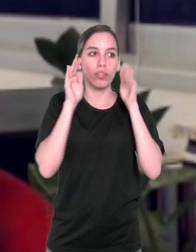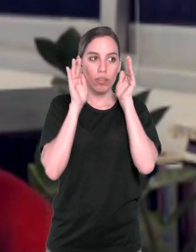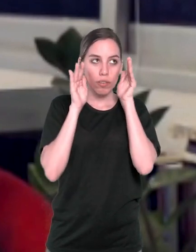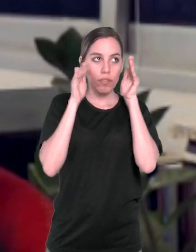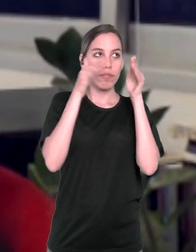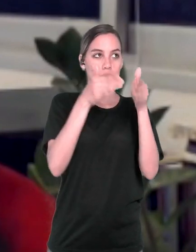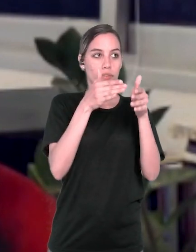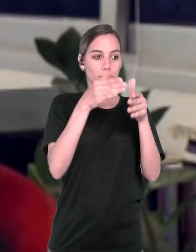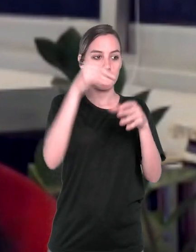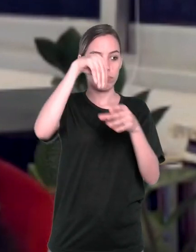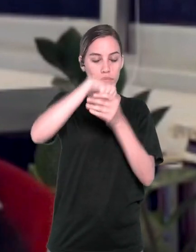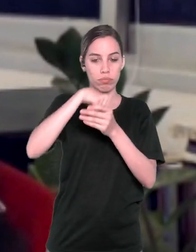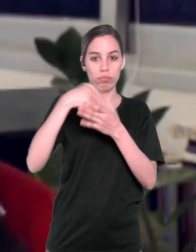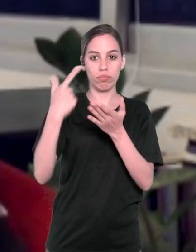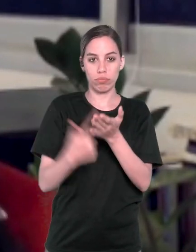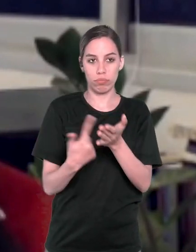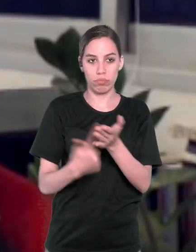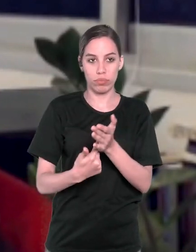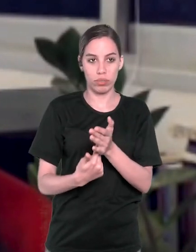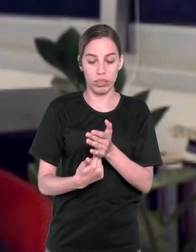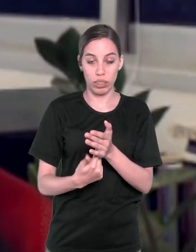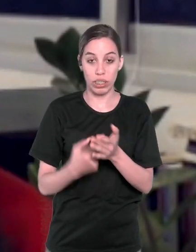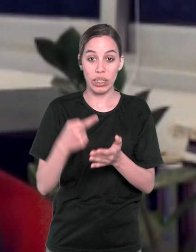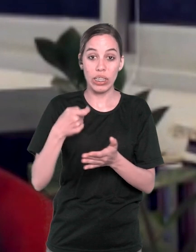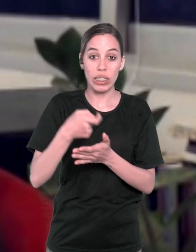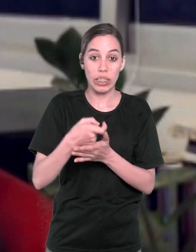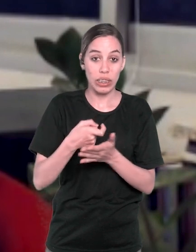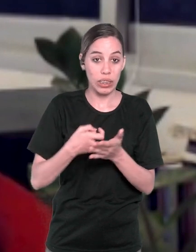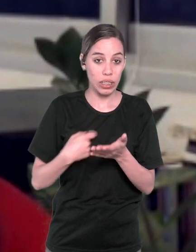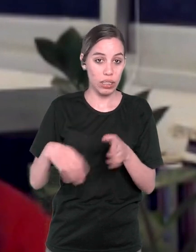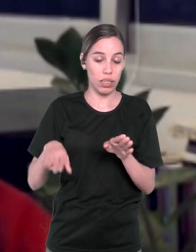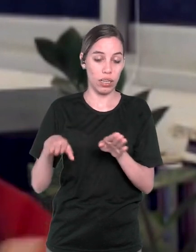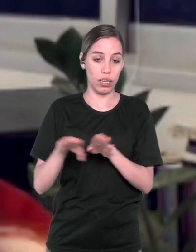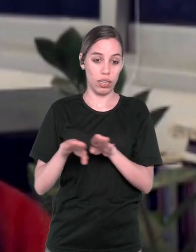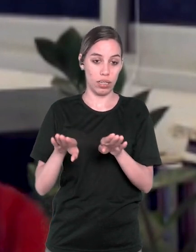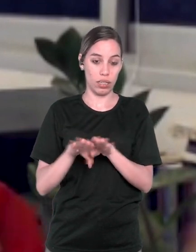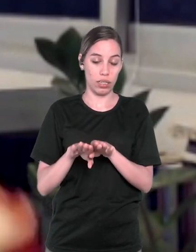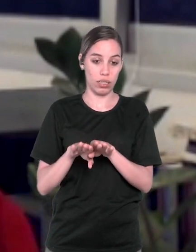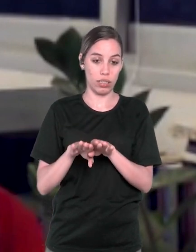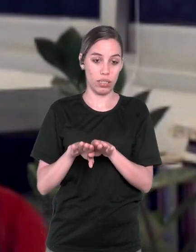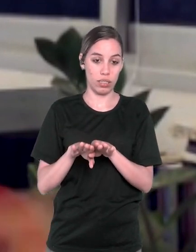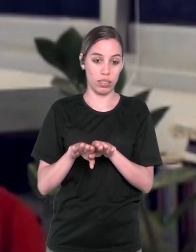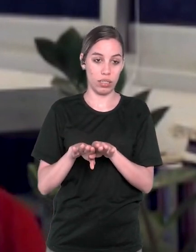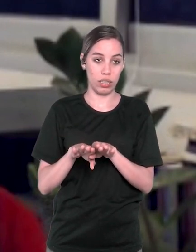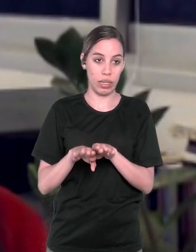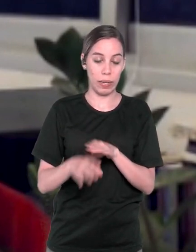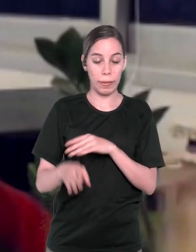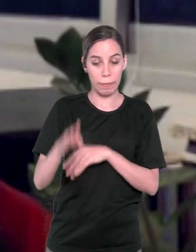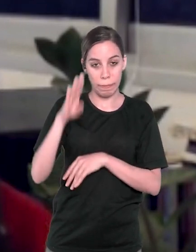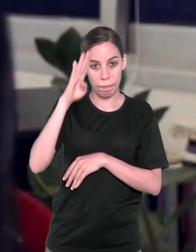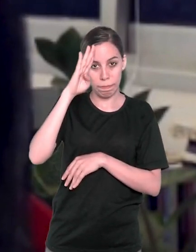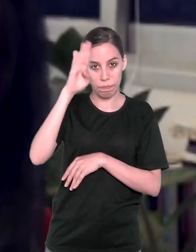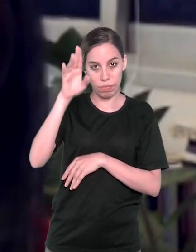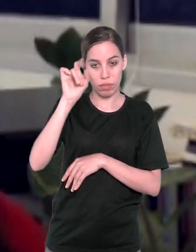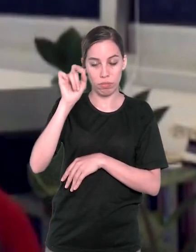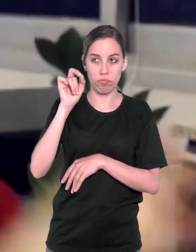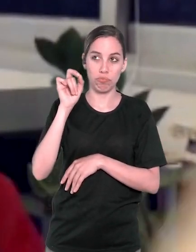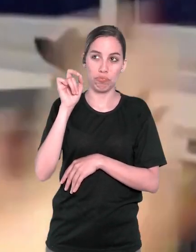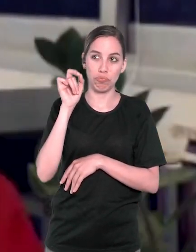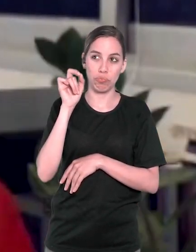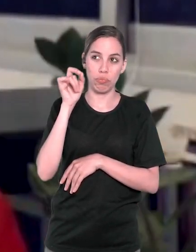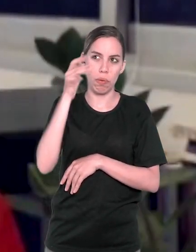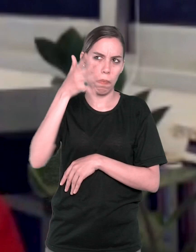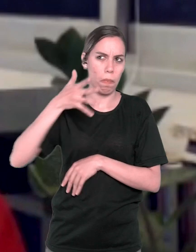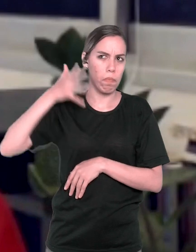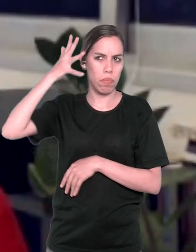livro. Esse texto também foi primeiramente, uma palestra, eu